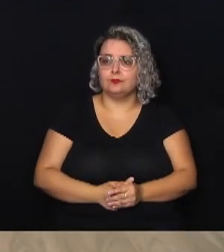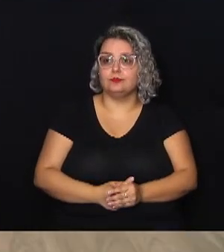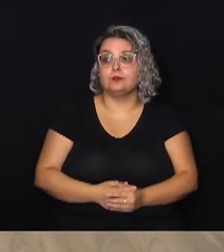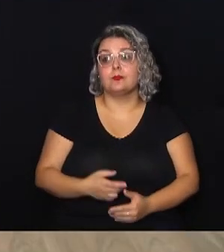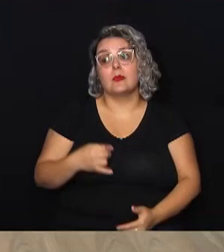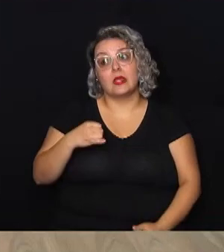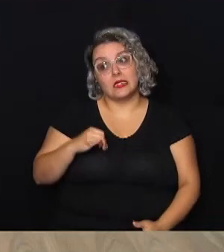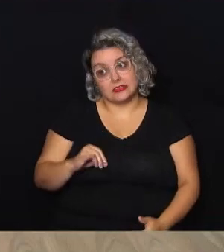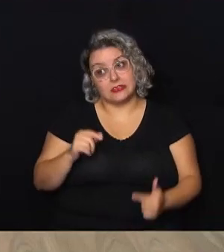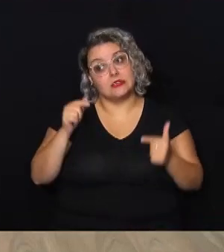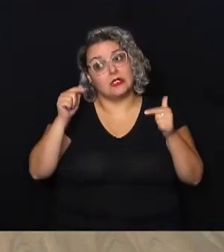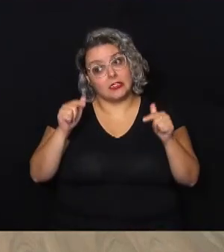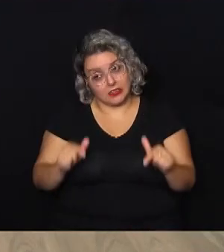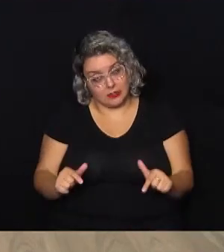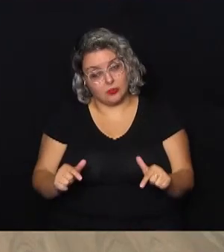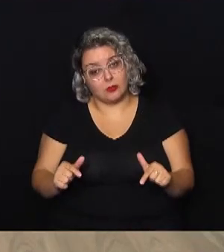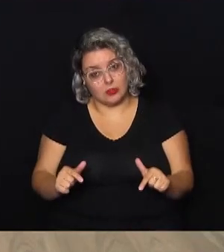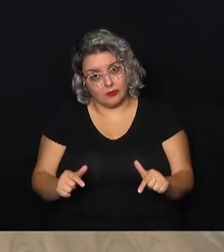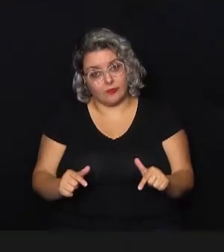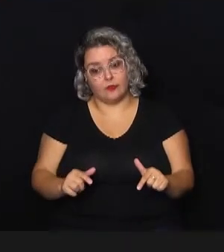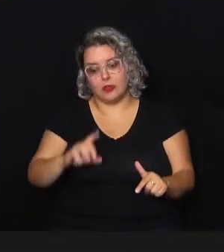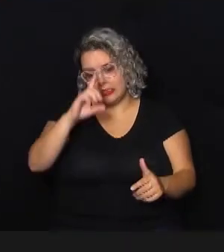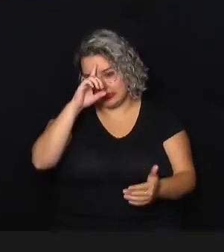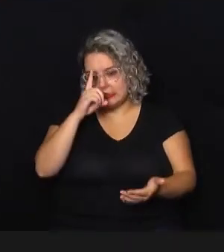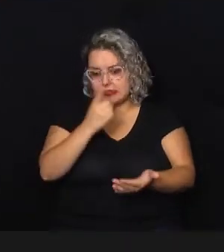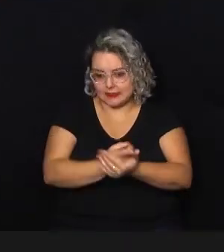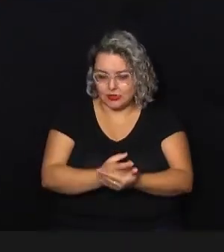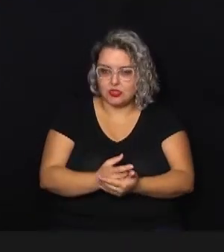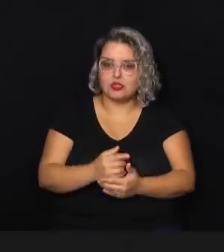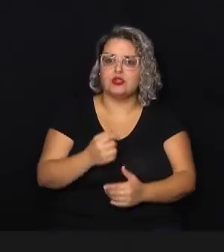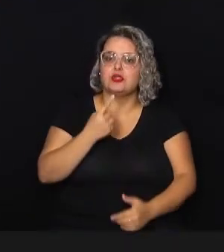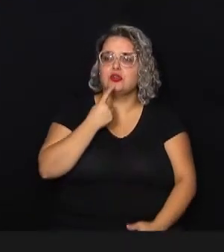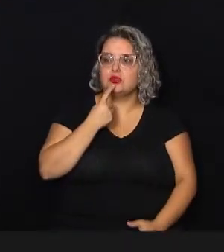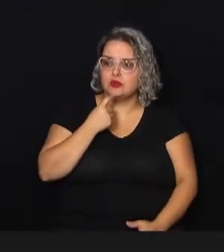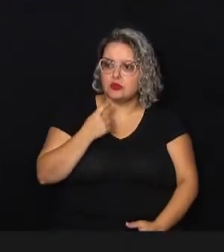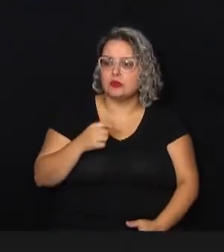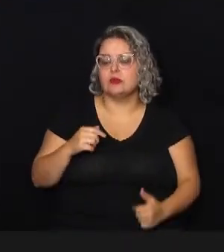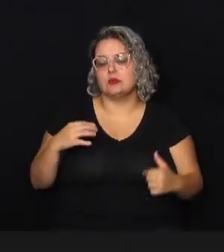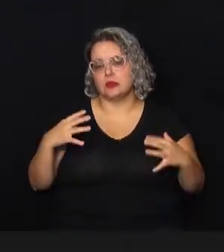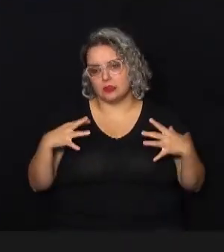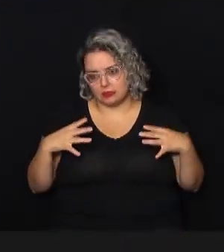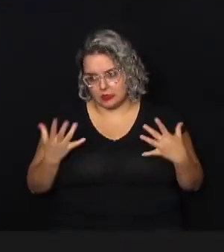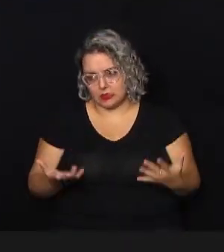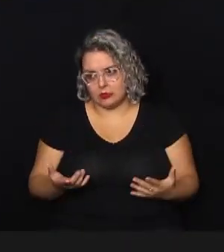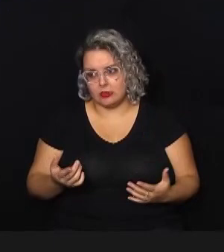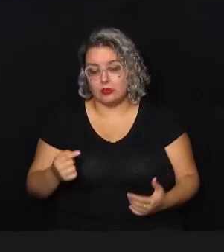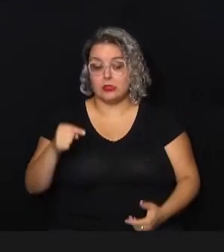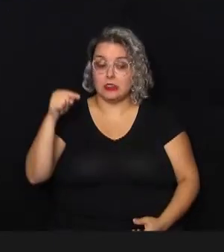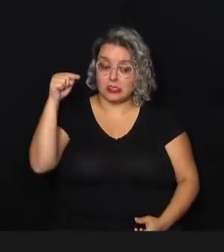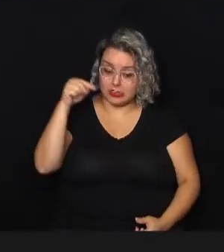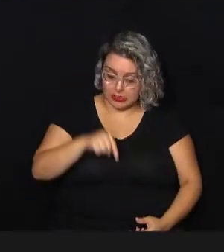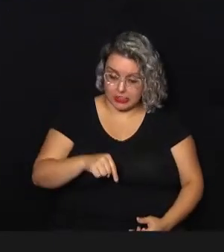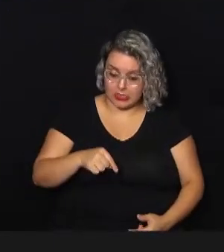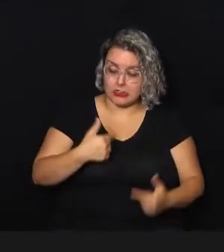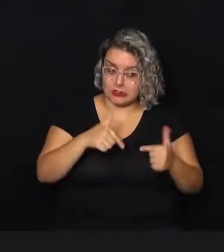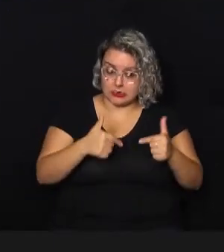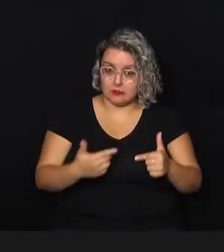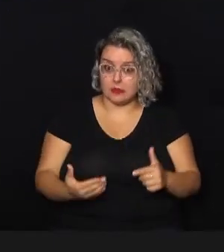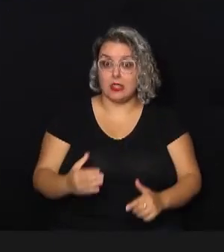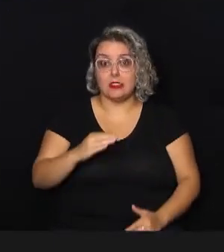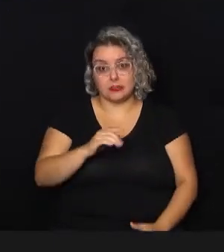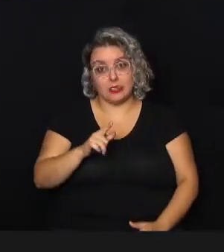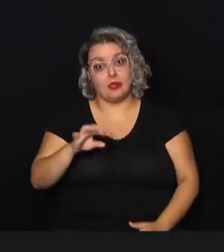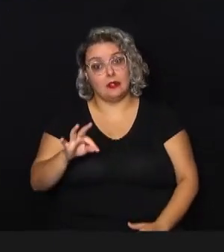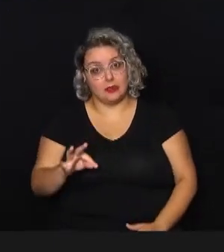naquela localidade for decretado feriado e esse funcionário trabalhe, aí a gente cai na regra comum da CLT, que, primeiramente, ela